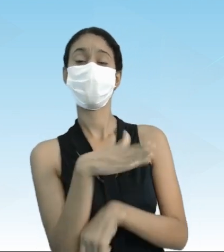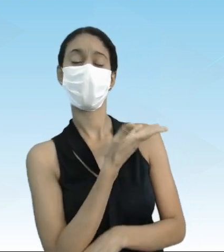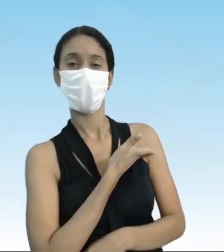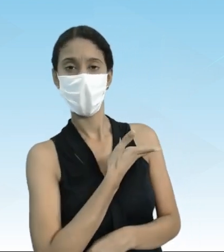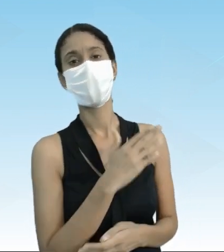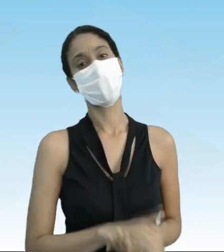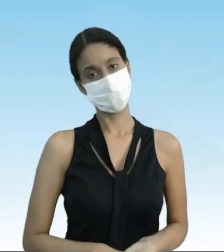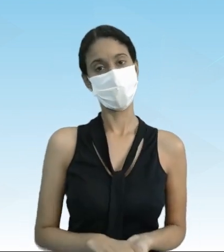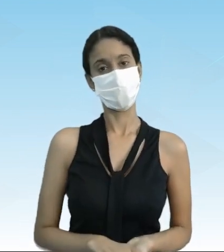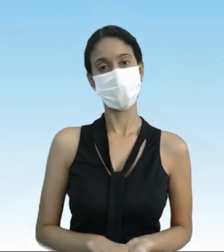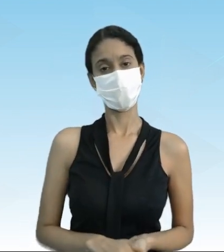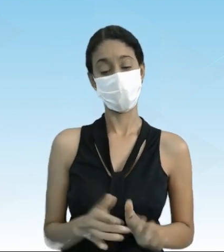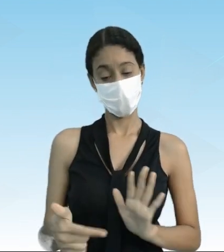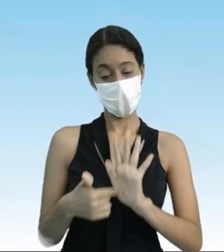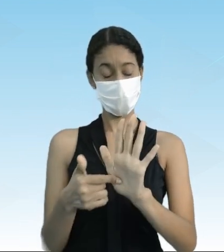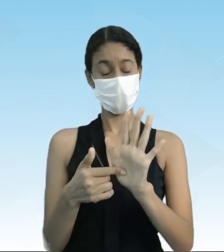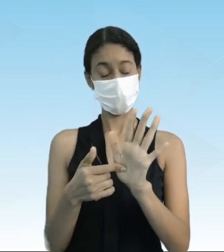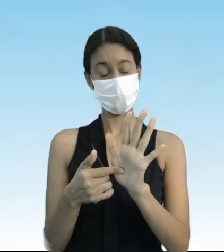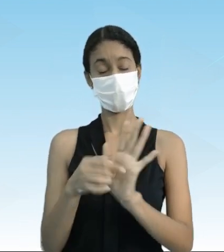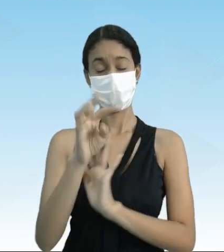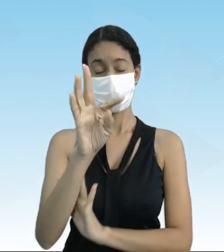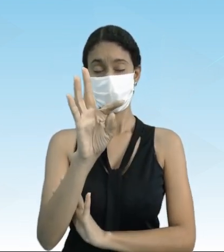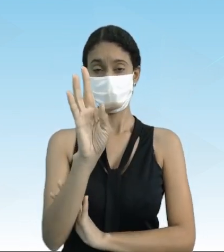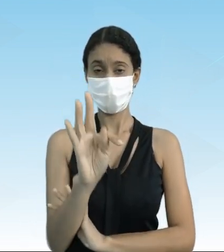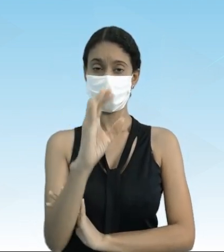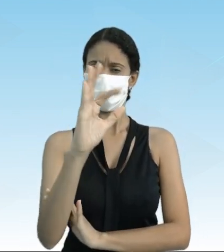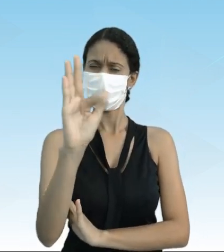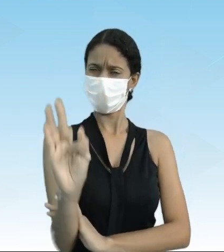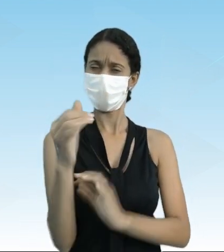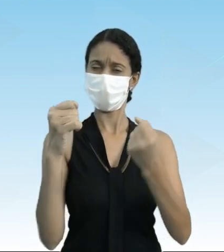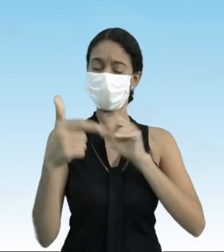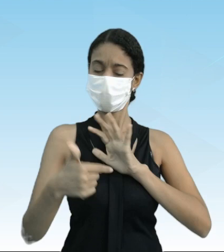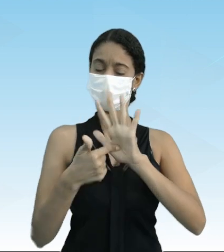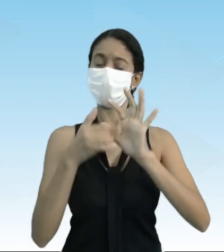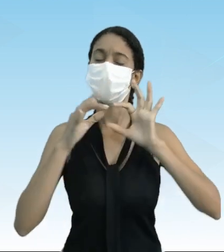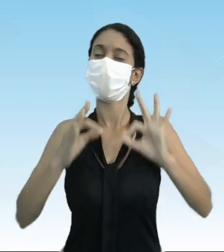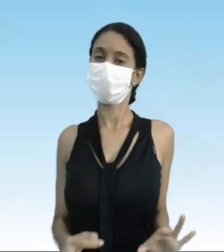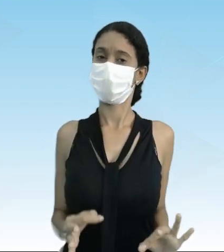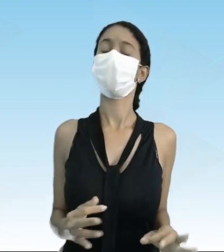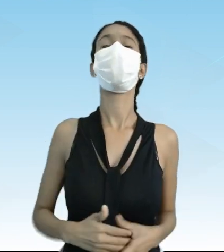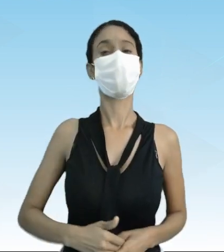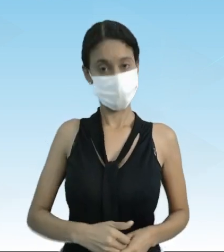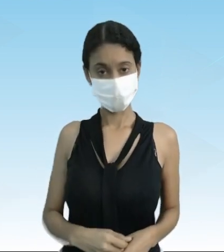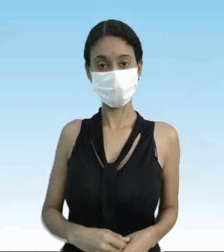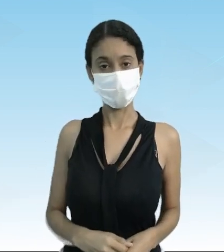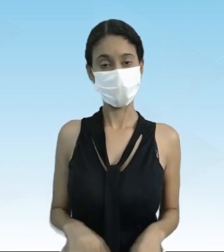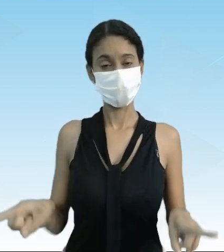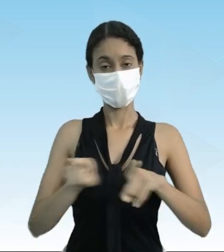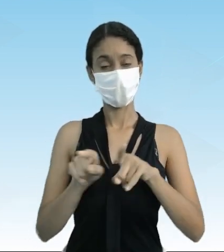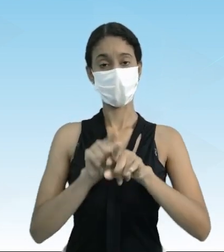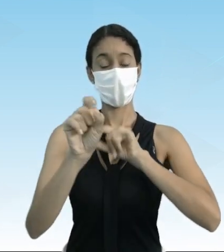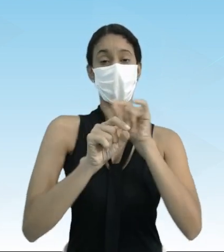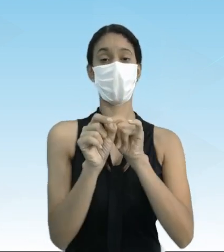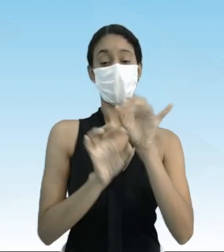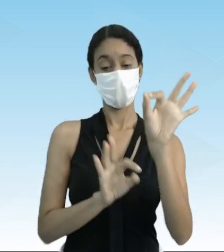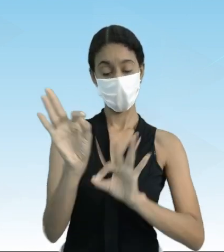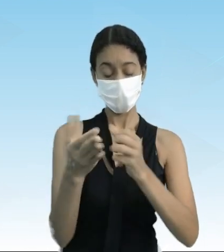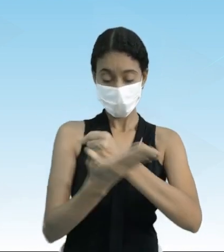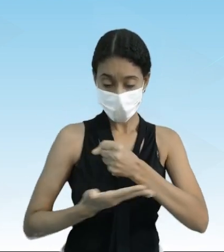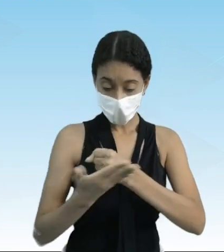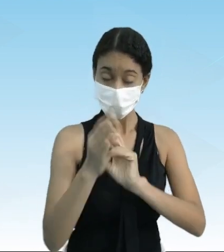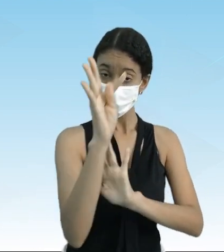colega. Quando for apresentar o seu TCF, tem que apresentar com uma postura e que tem que